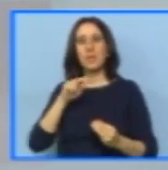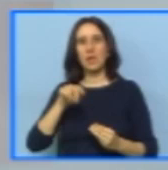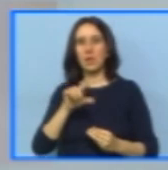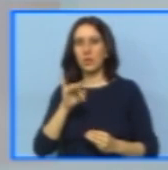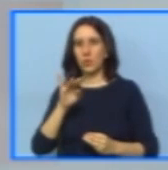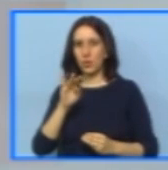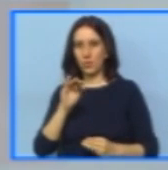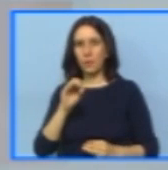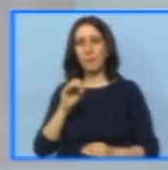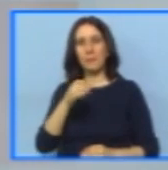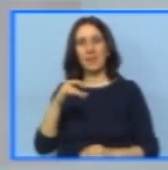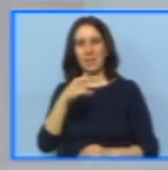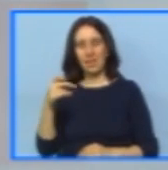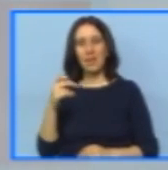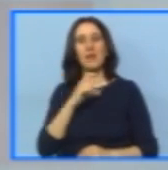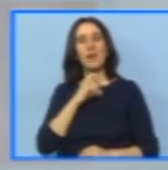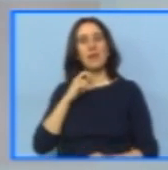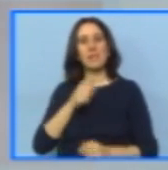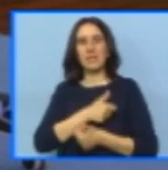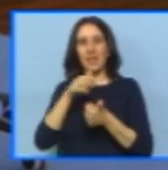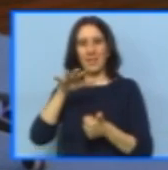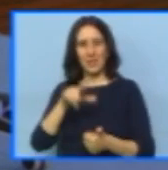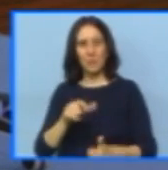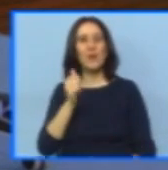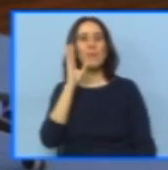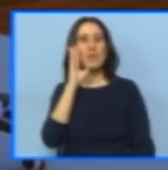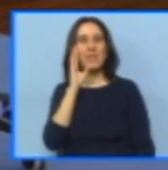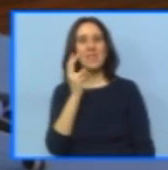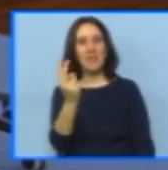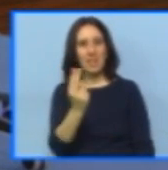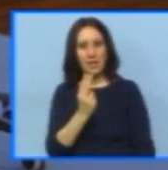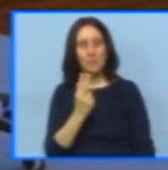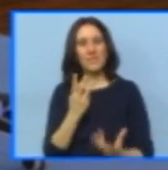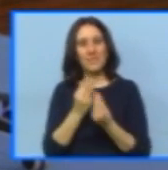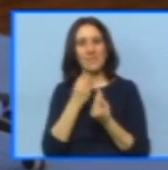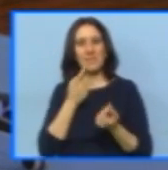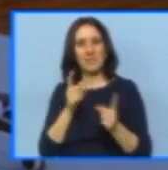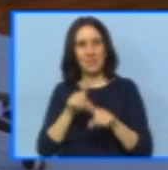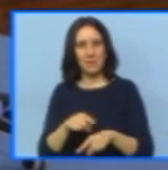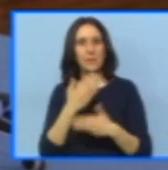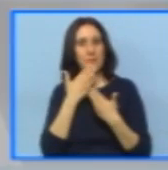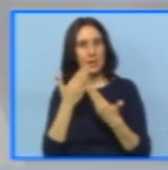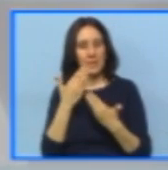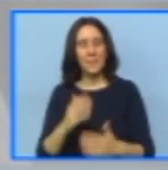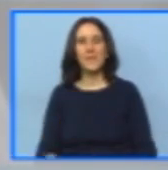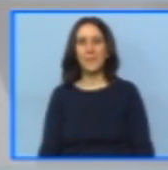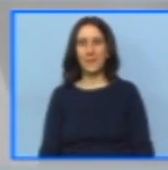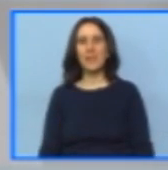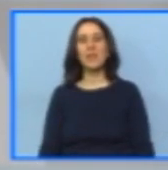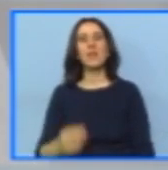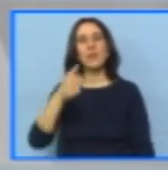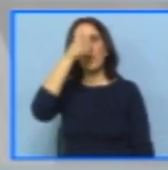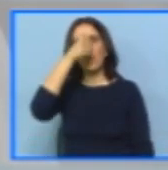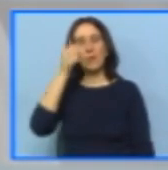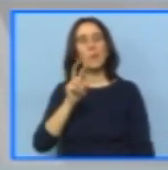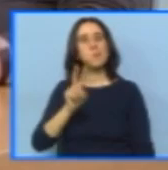de Lisboa. Boa tarde, obrigado a ambos por estarem uma vez mais entre nós. Segundo domingo da Páscoa,